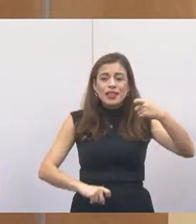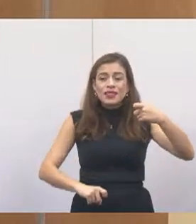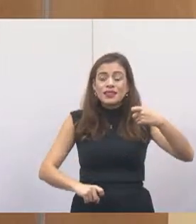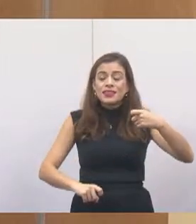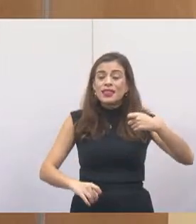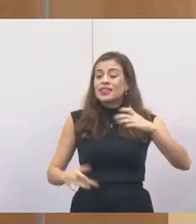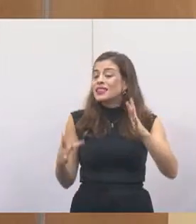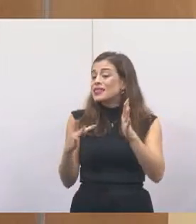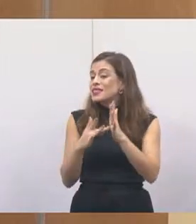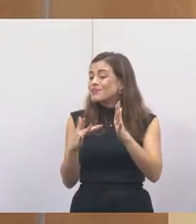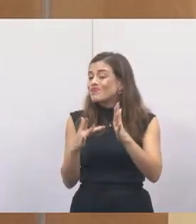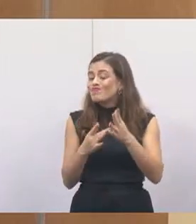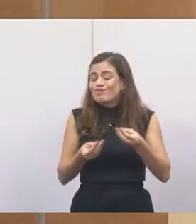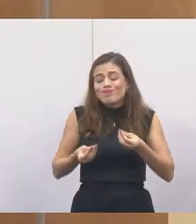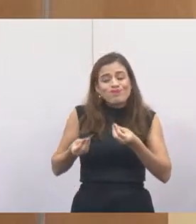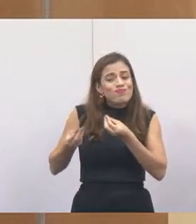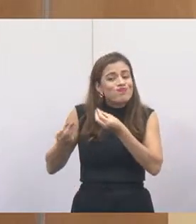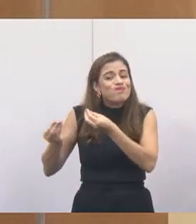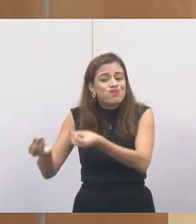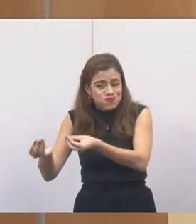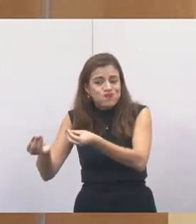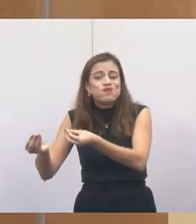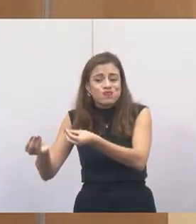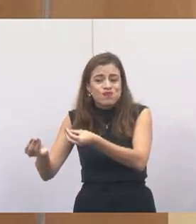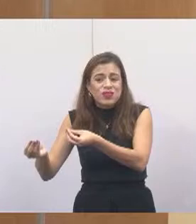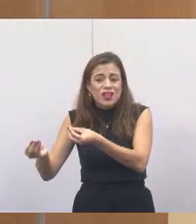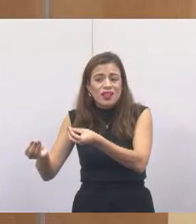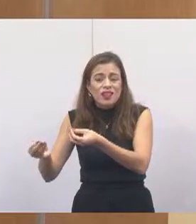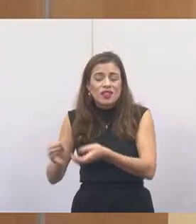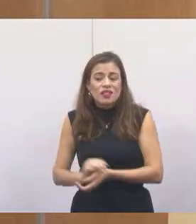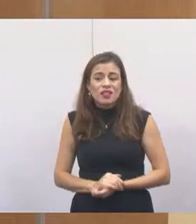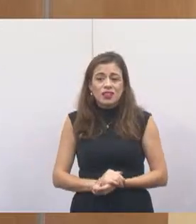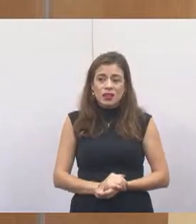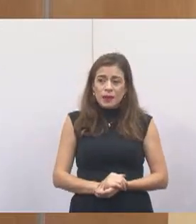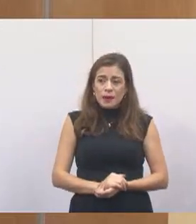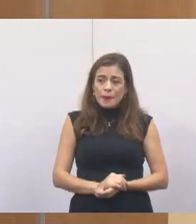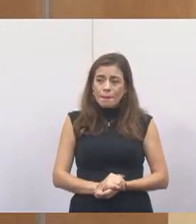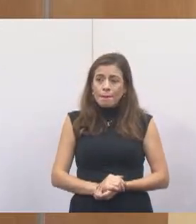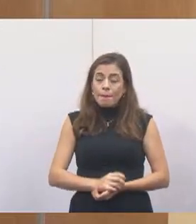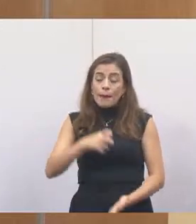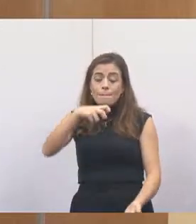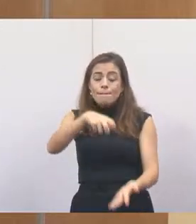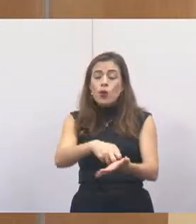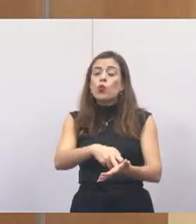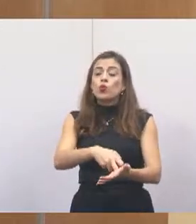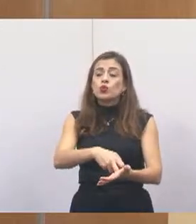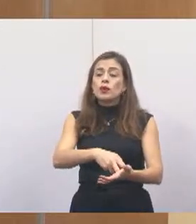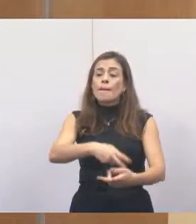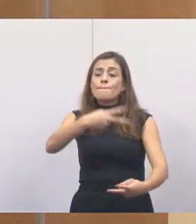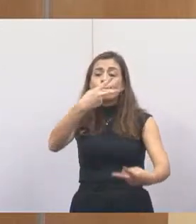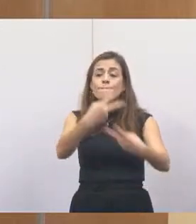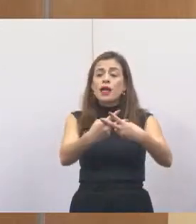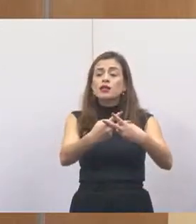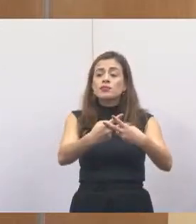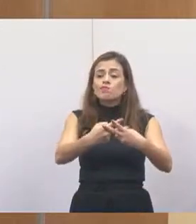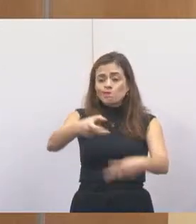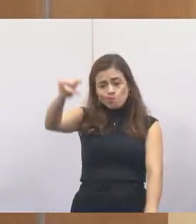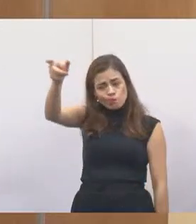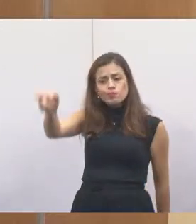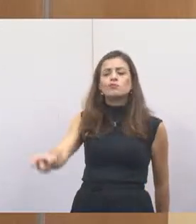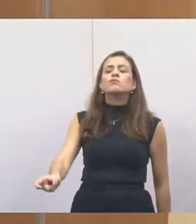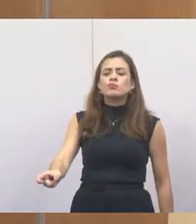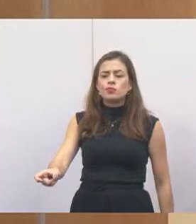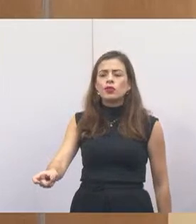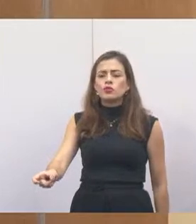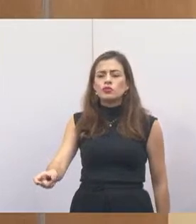são levadas nos órgãos competentes para que a gente possa punir, prender esse tipo de